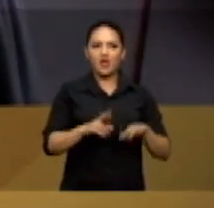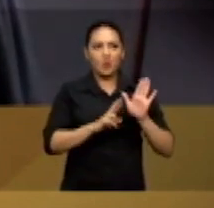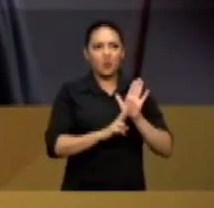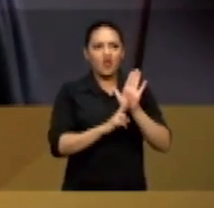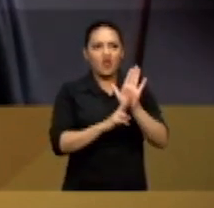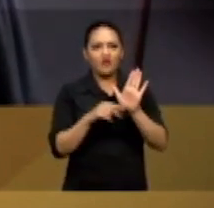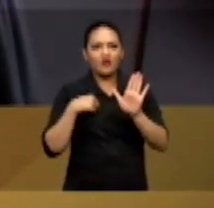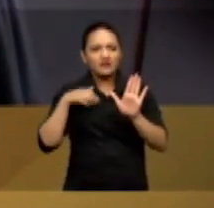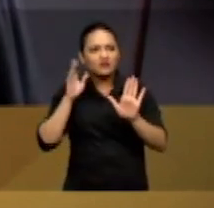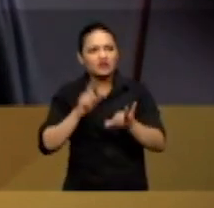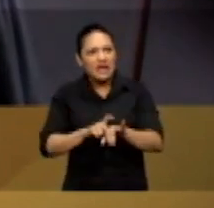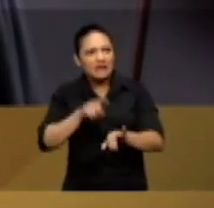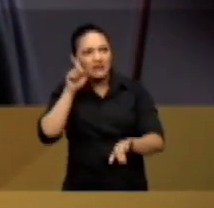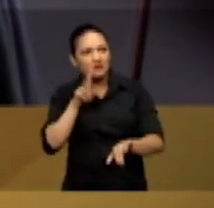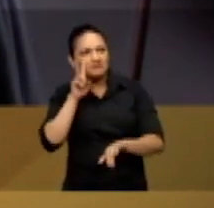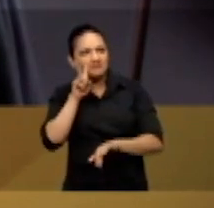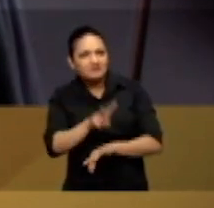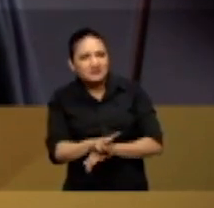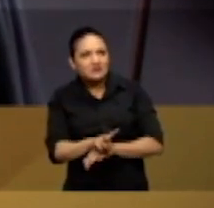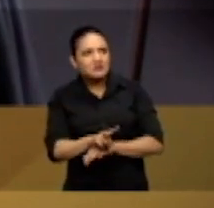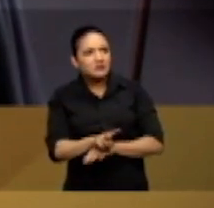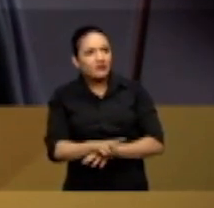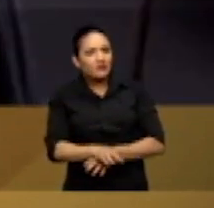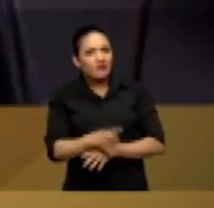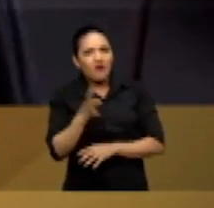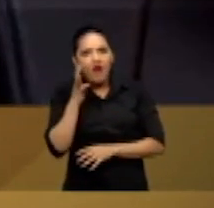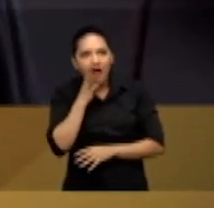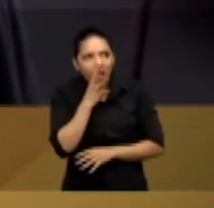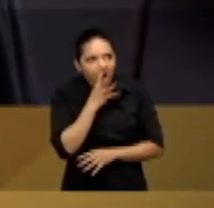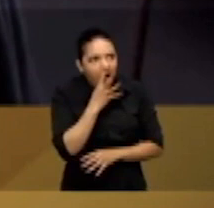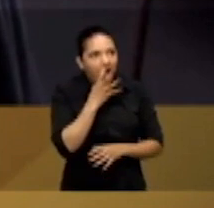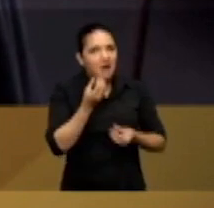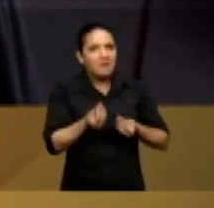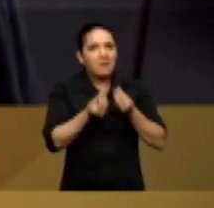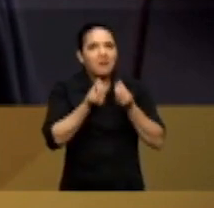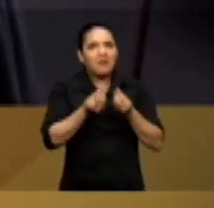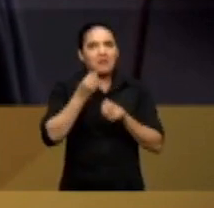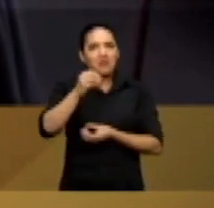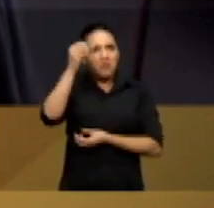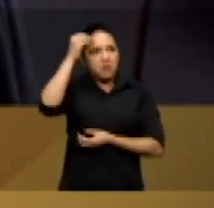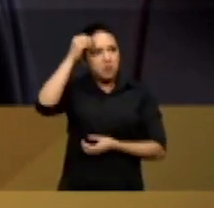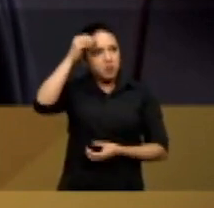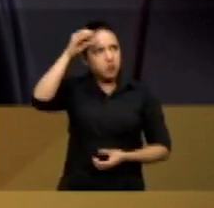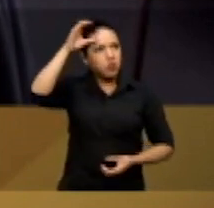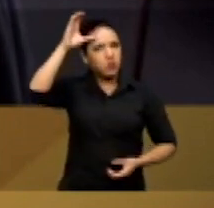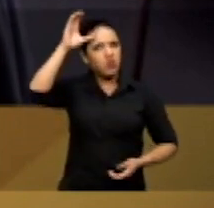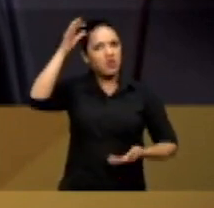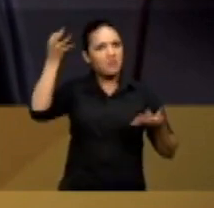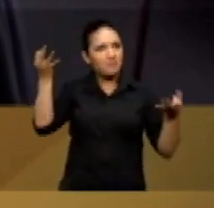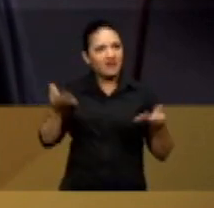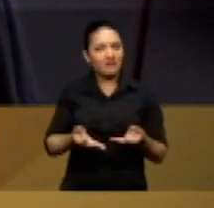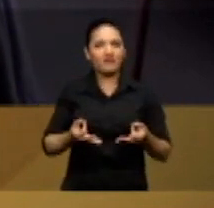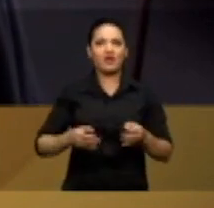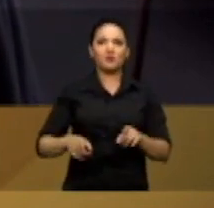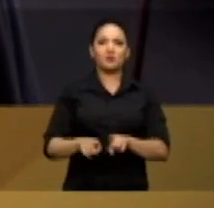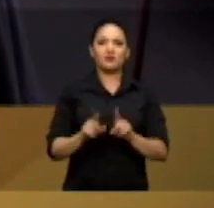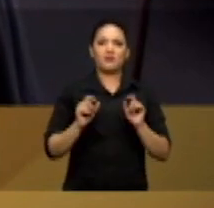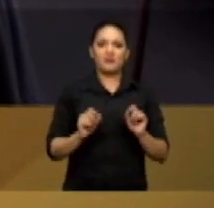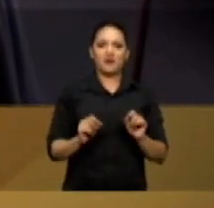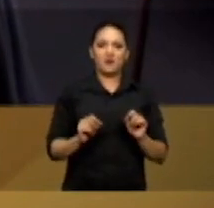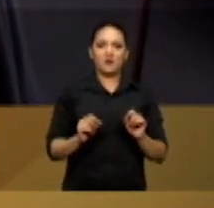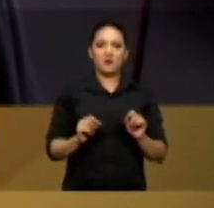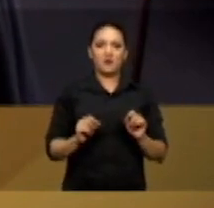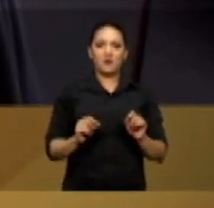primeiro momento, sobretudo pelo conhecimento agudo e vertical, mas também pela